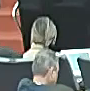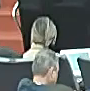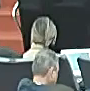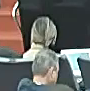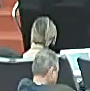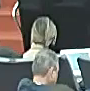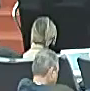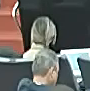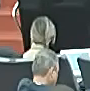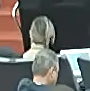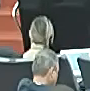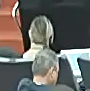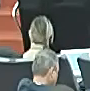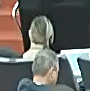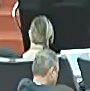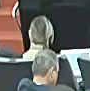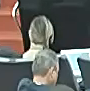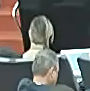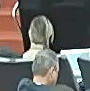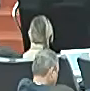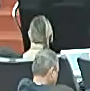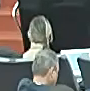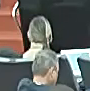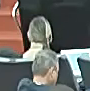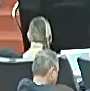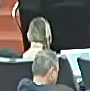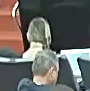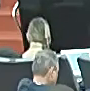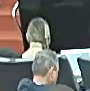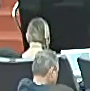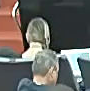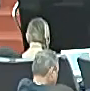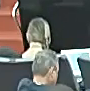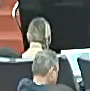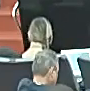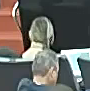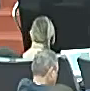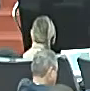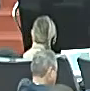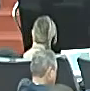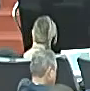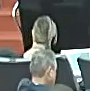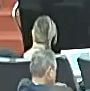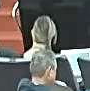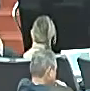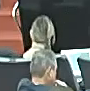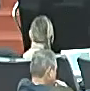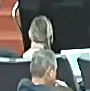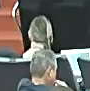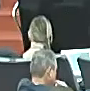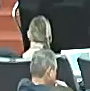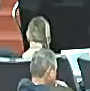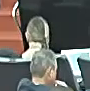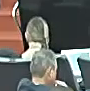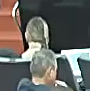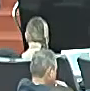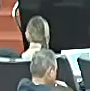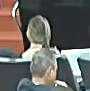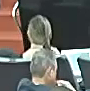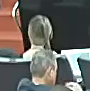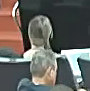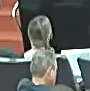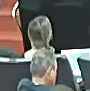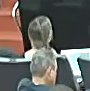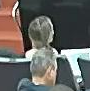de polícia não é na penitenciária não é o próprio presidente do agenda do sindicato dos agentes penitenciários